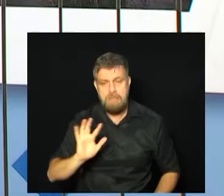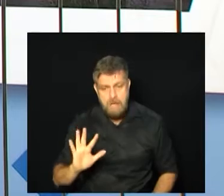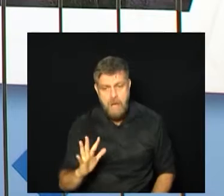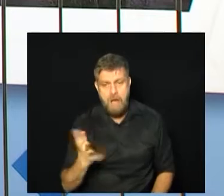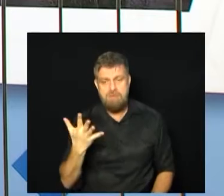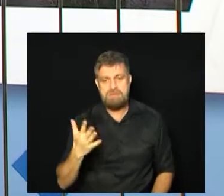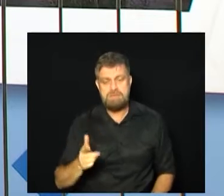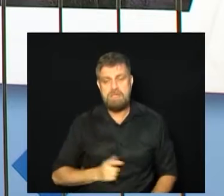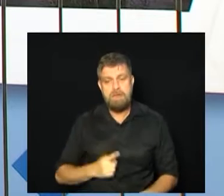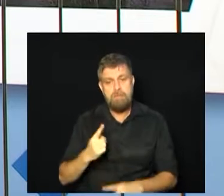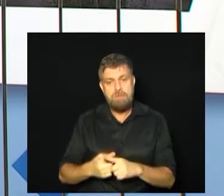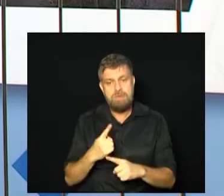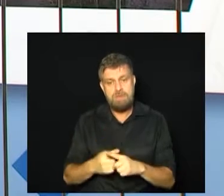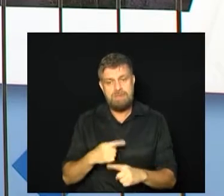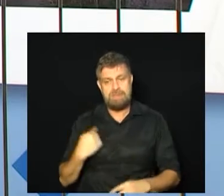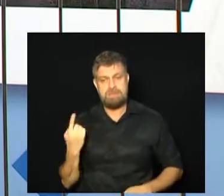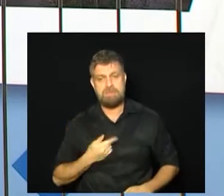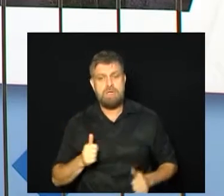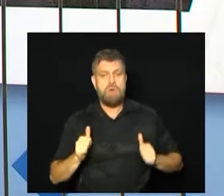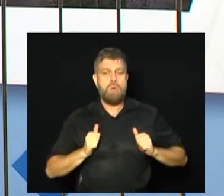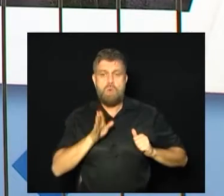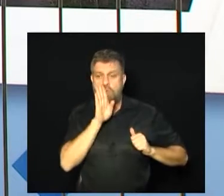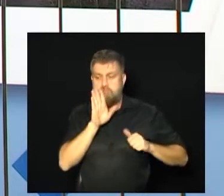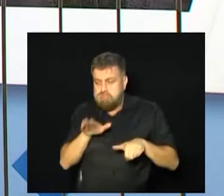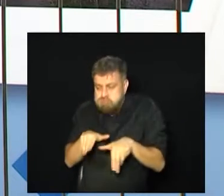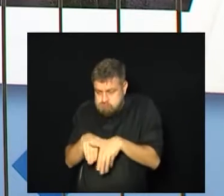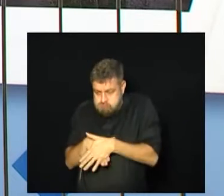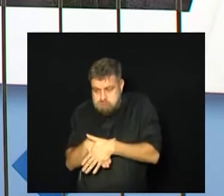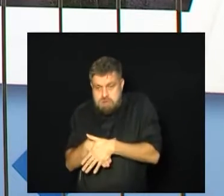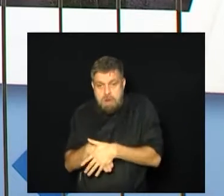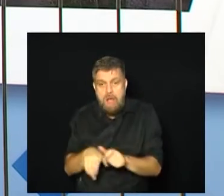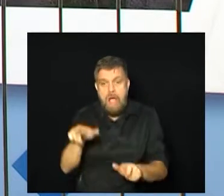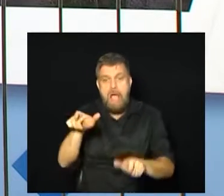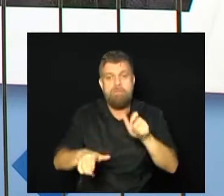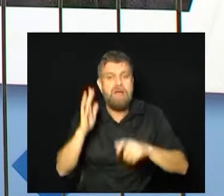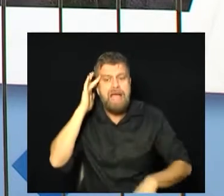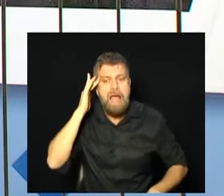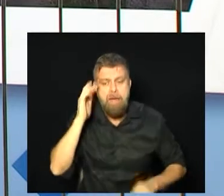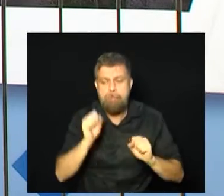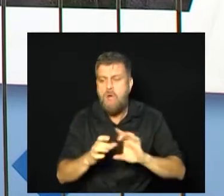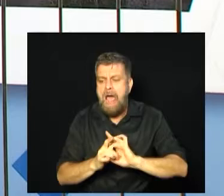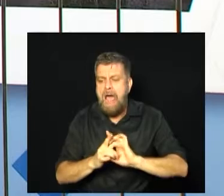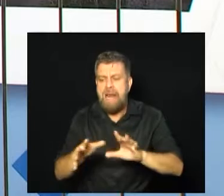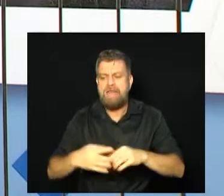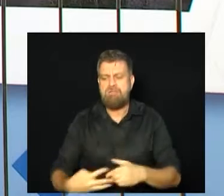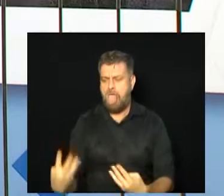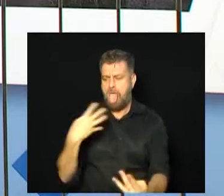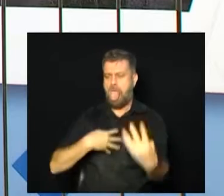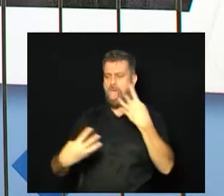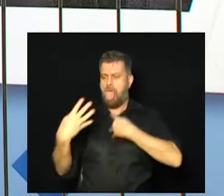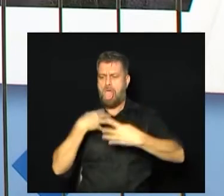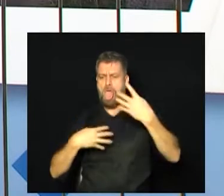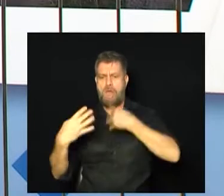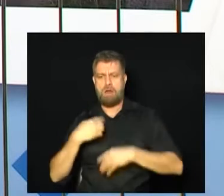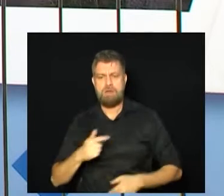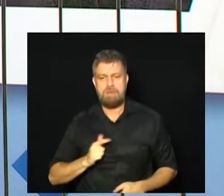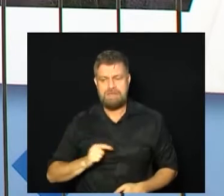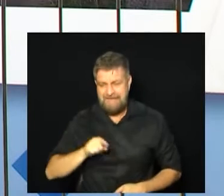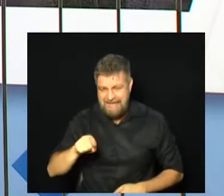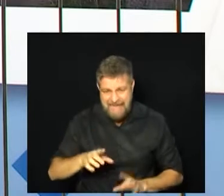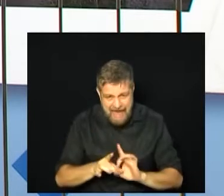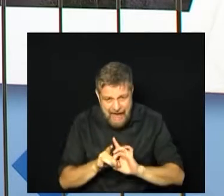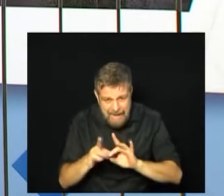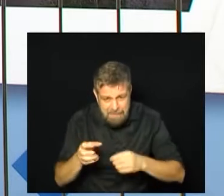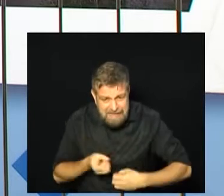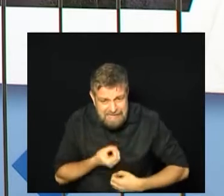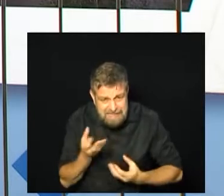feitas, porque se a gente deixar passar, as pessoas vão achar que isso pode, né? Como foi dito na tribuna naquele dia, que isso é liberdade de expressão, mas